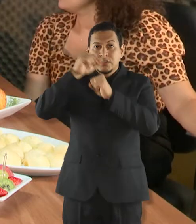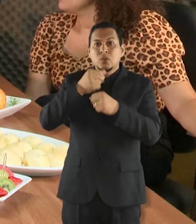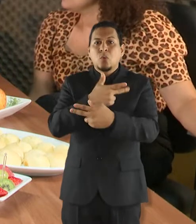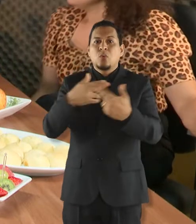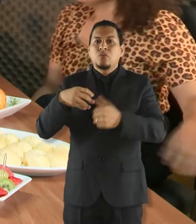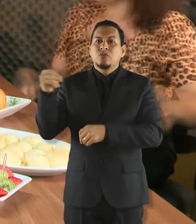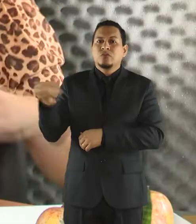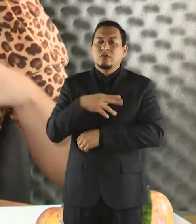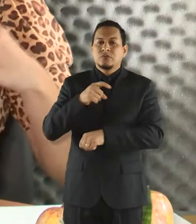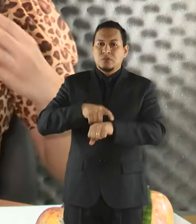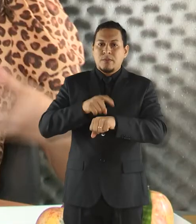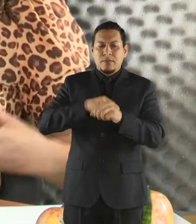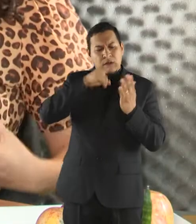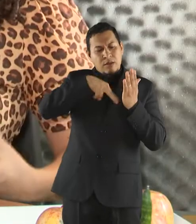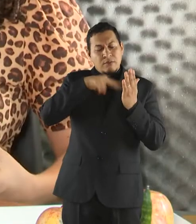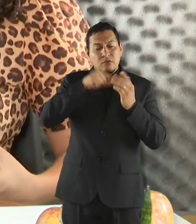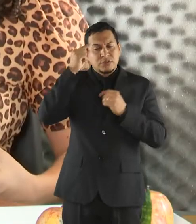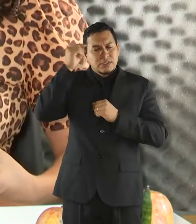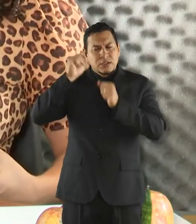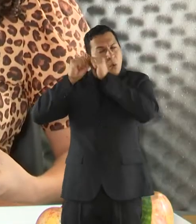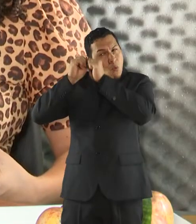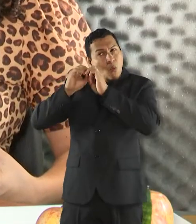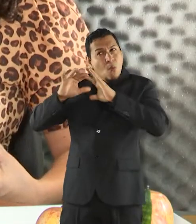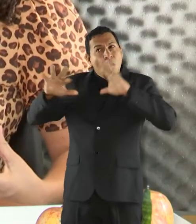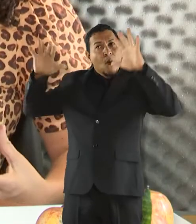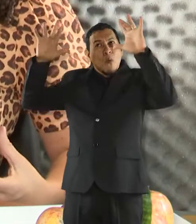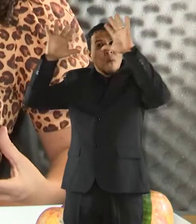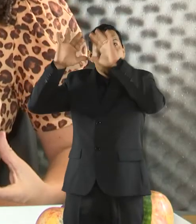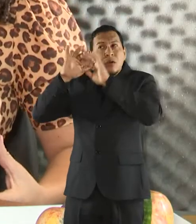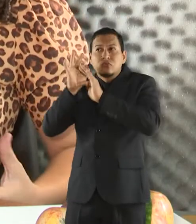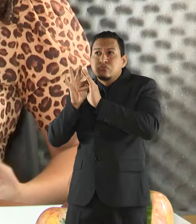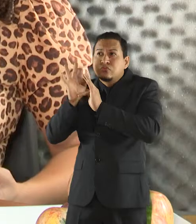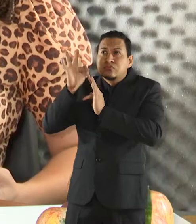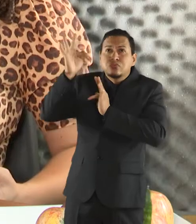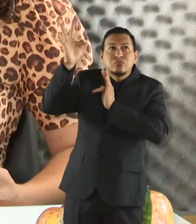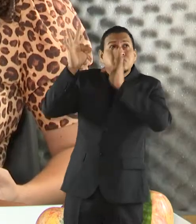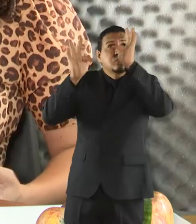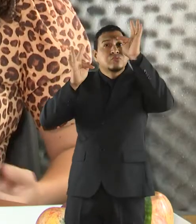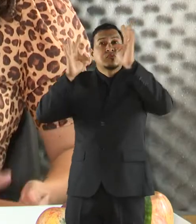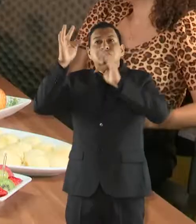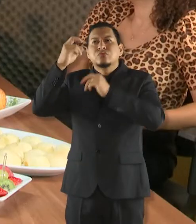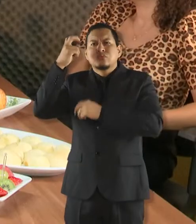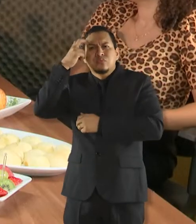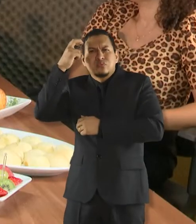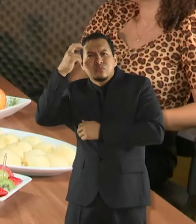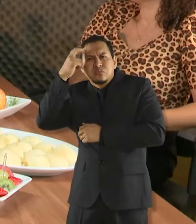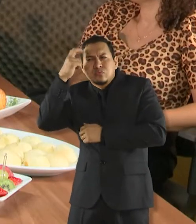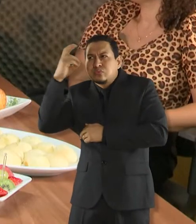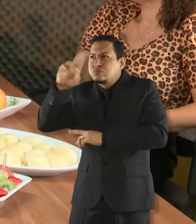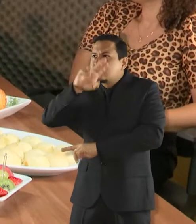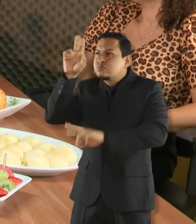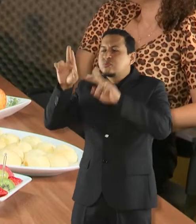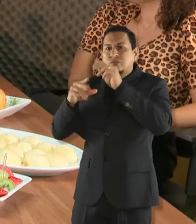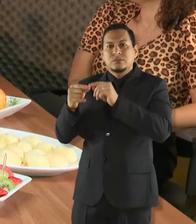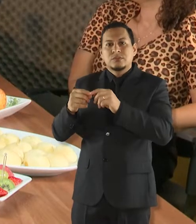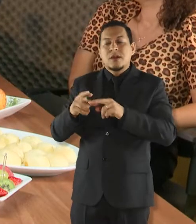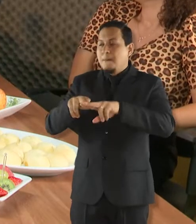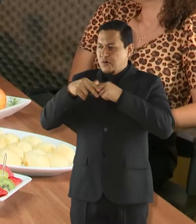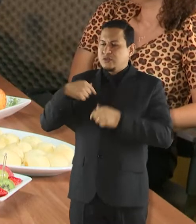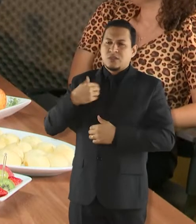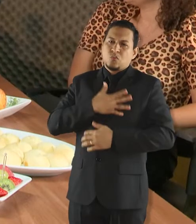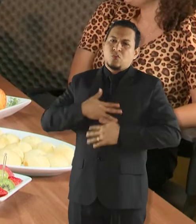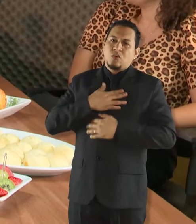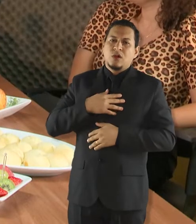mundo novo. Quando você lê, você sai do seu espaço, entendeu? Você entre outras culturas. Eu gostei muito, assim, eu sempre gostei muito de ler. Eu